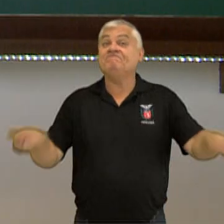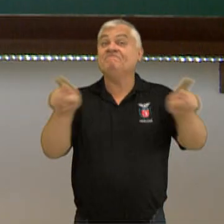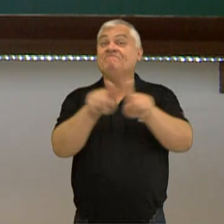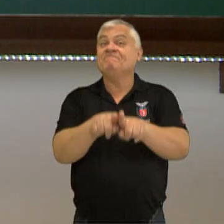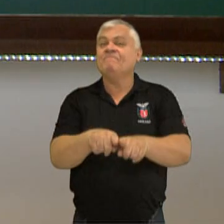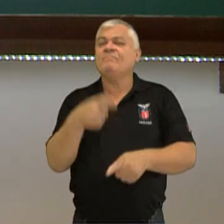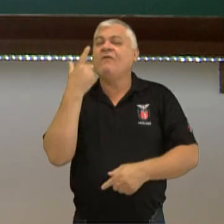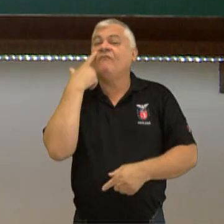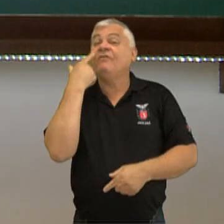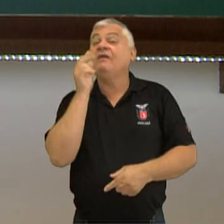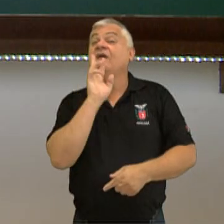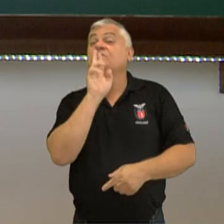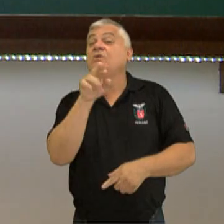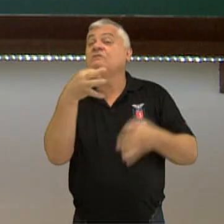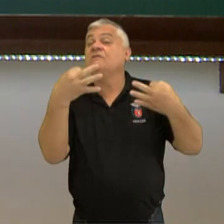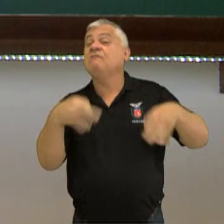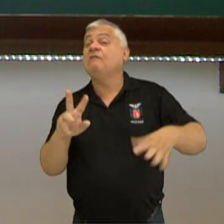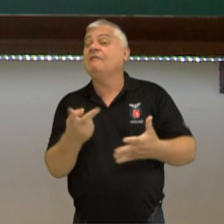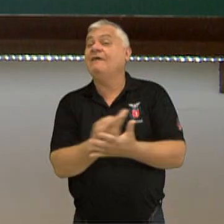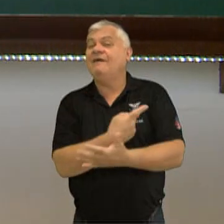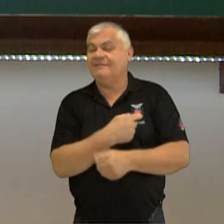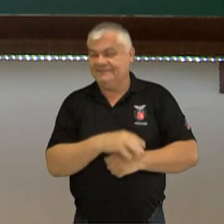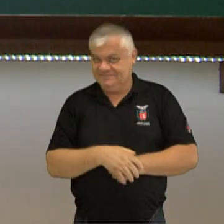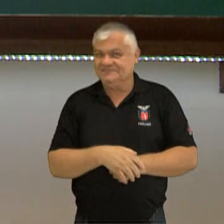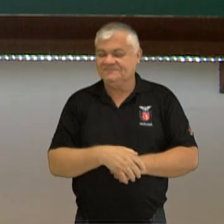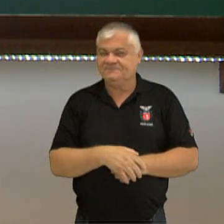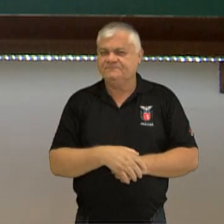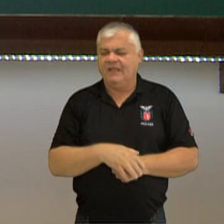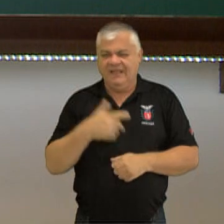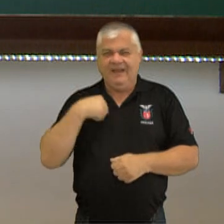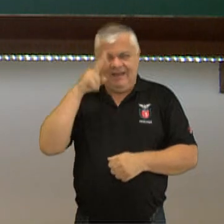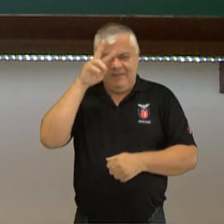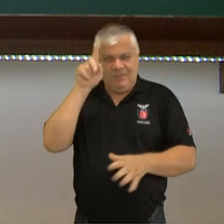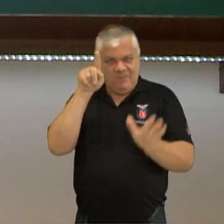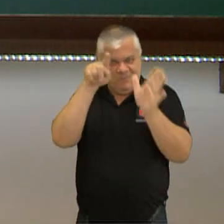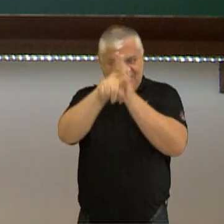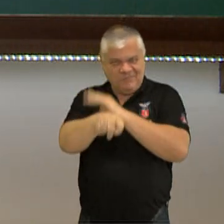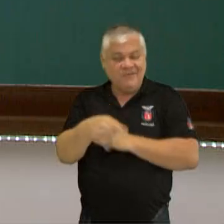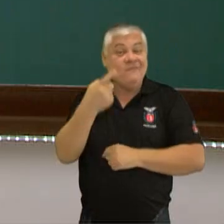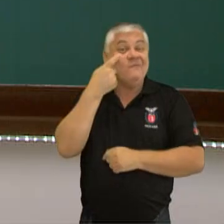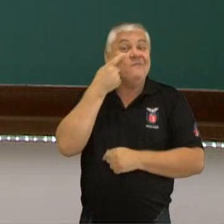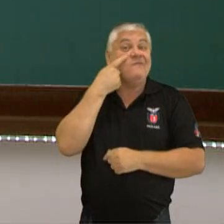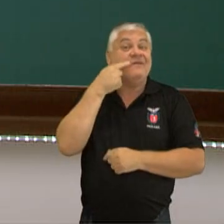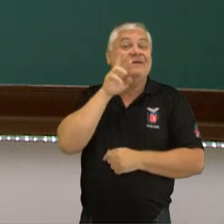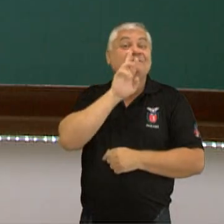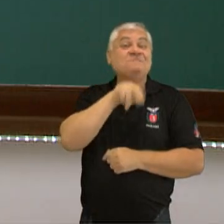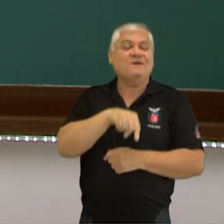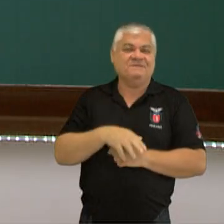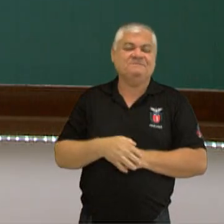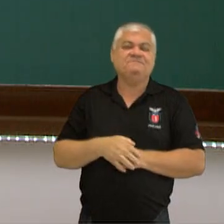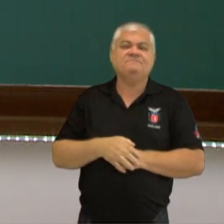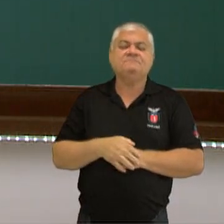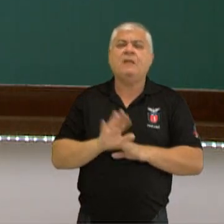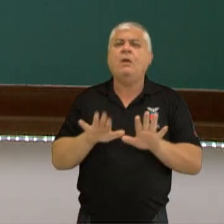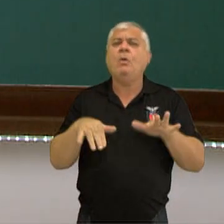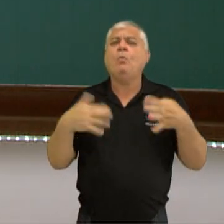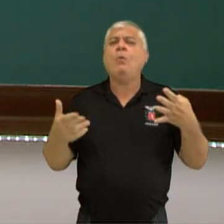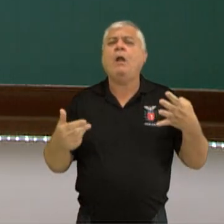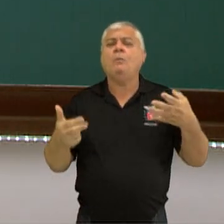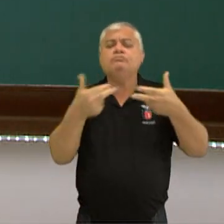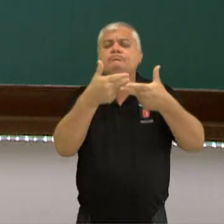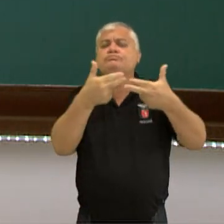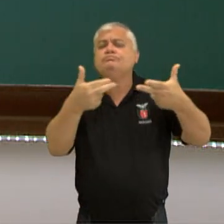Voltamos para ver a resposta certa desse quiz. Então, o que eu perguntei para vocês? Vamos dar uma olhadinha na tela? Qual das substâncias